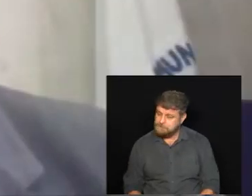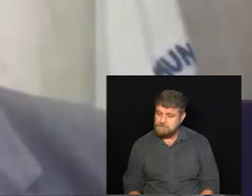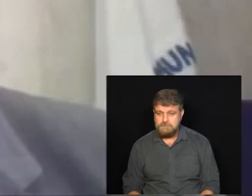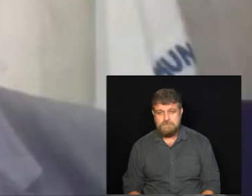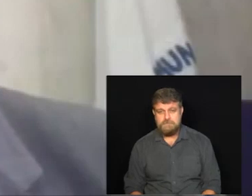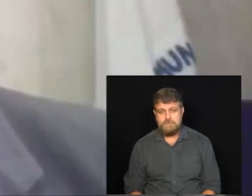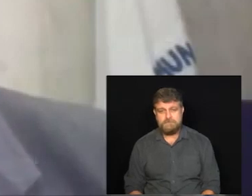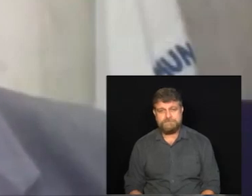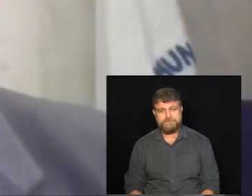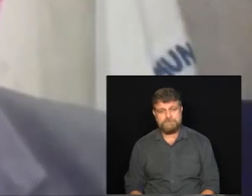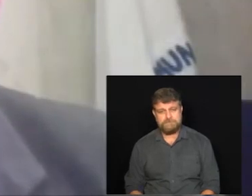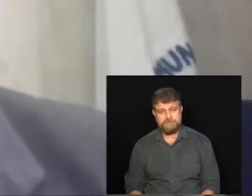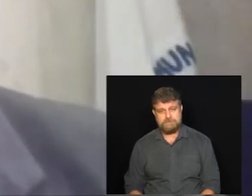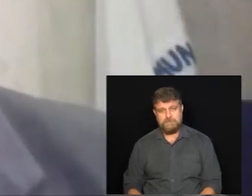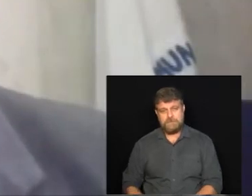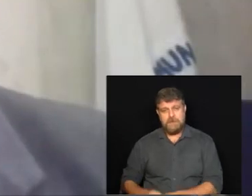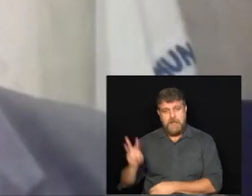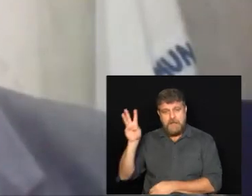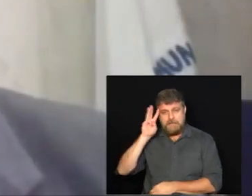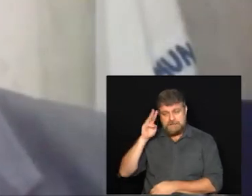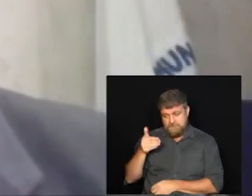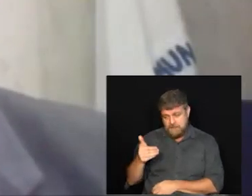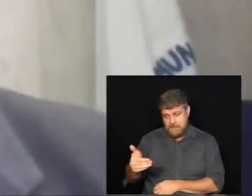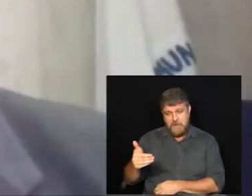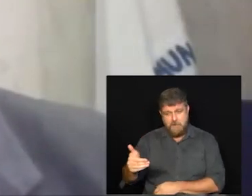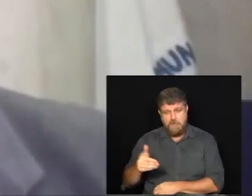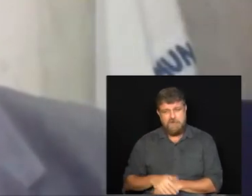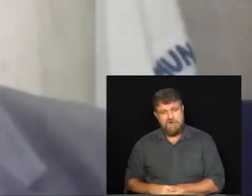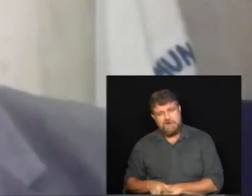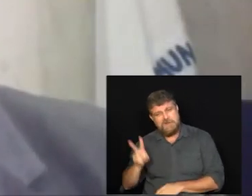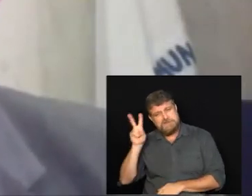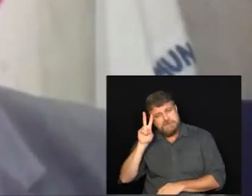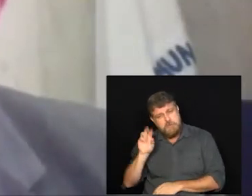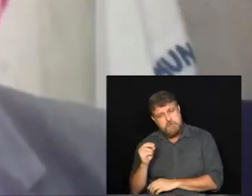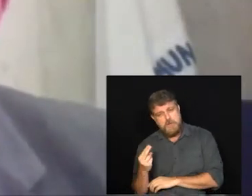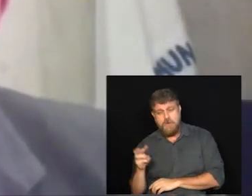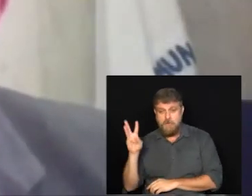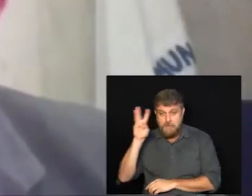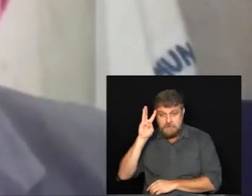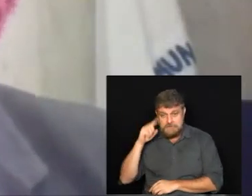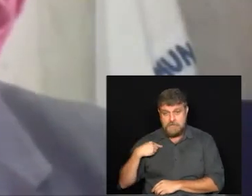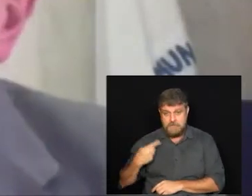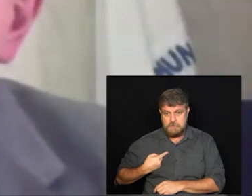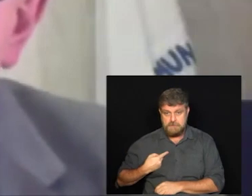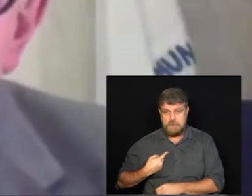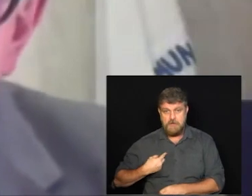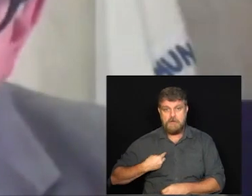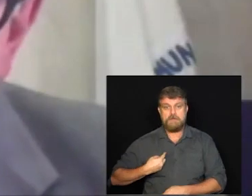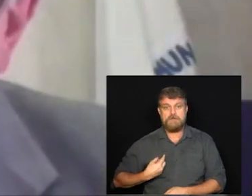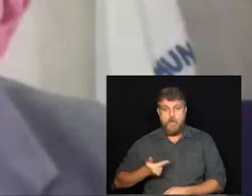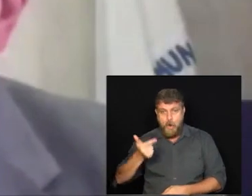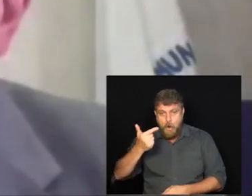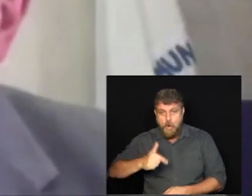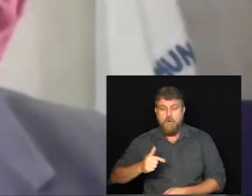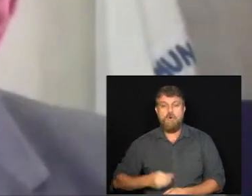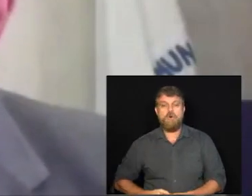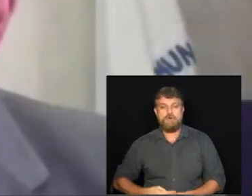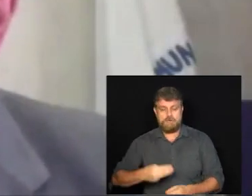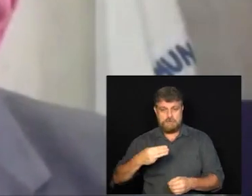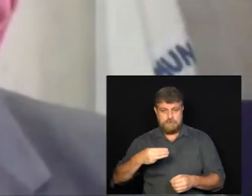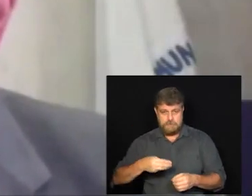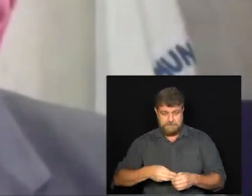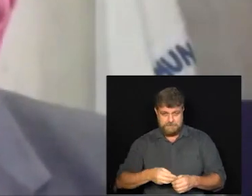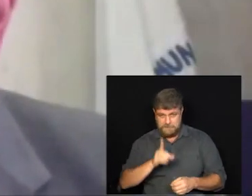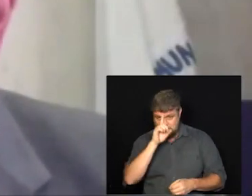Na próxima terça-feira, com certeza, segunda ou terça, nós abrimos outro hospital de campanha dentro do Ouro Verde,